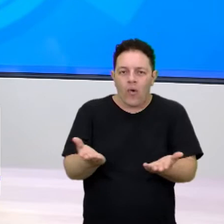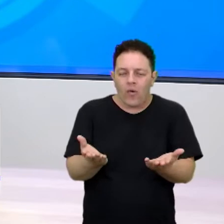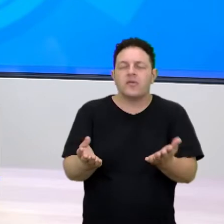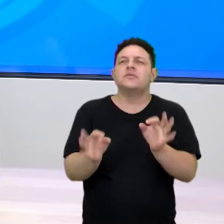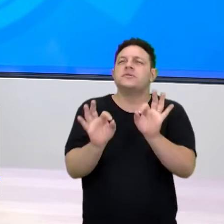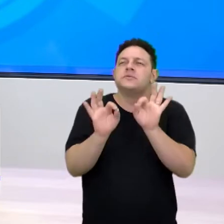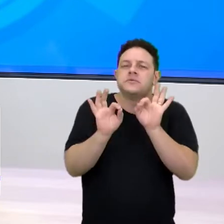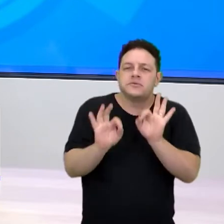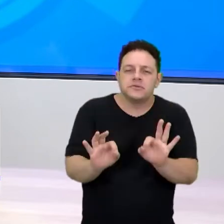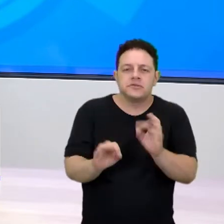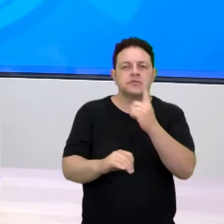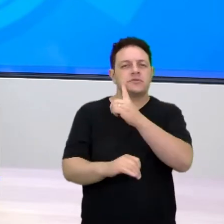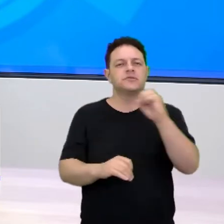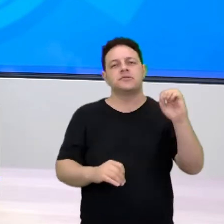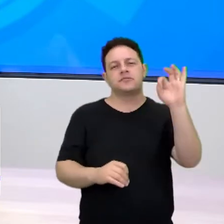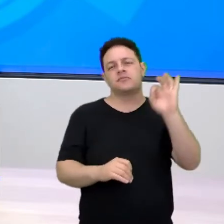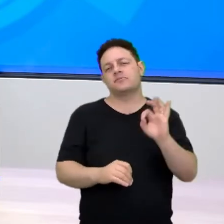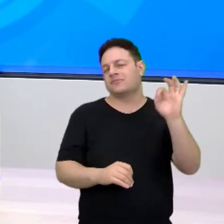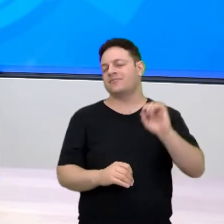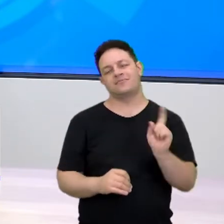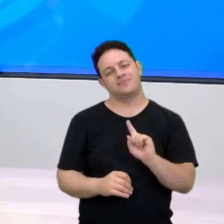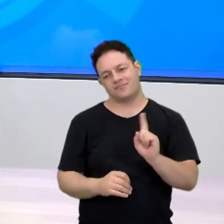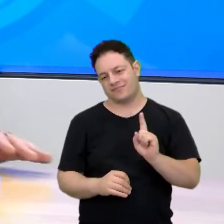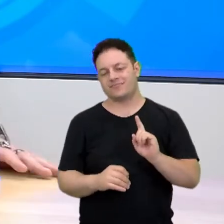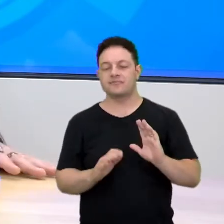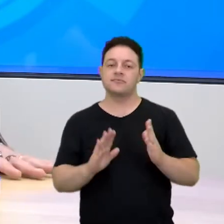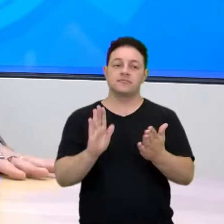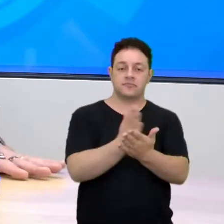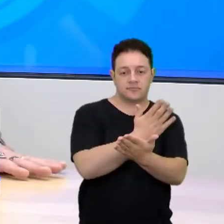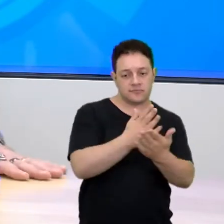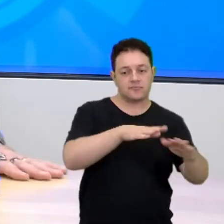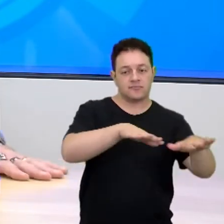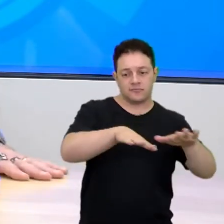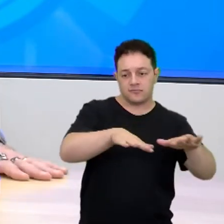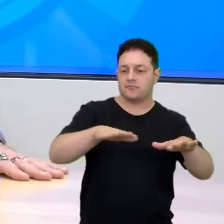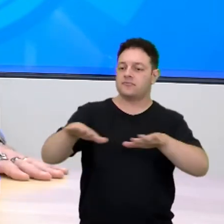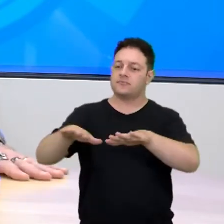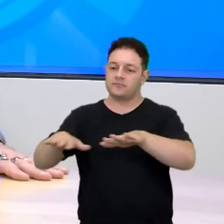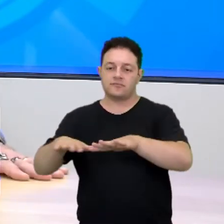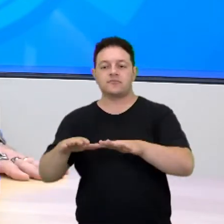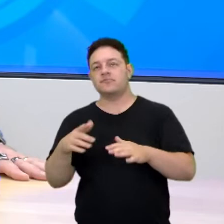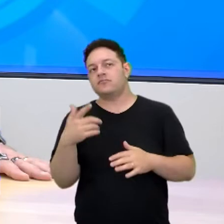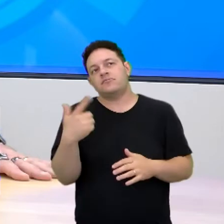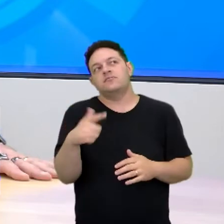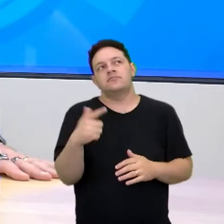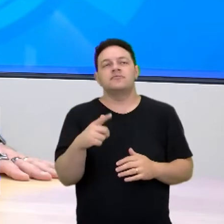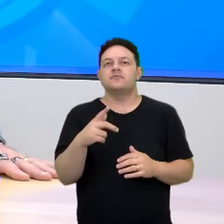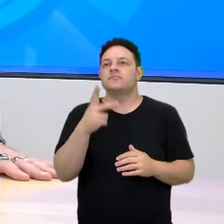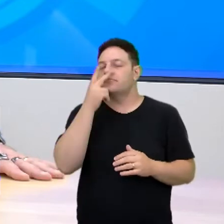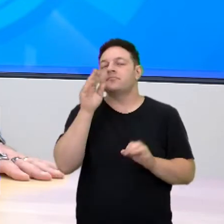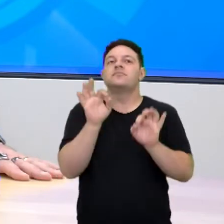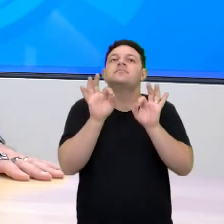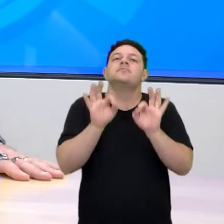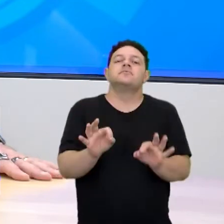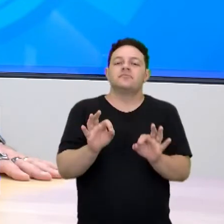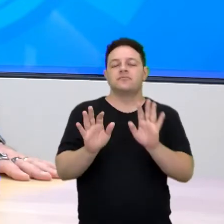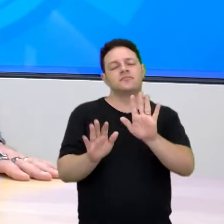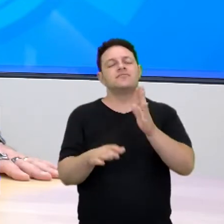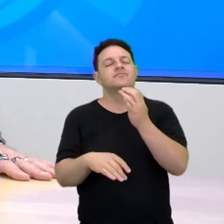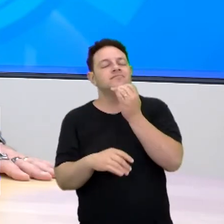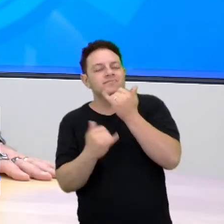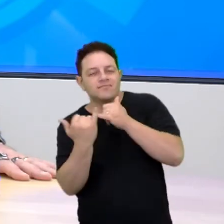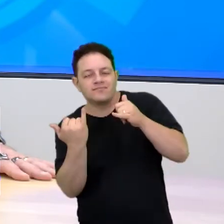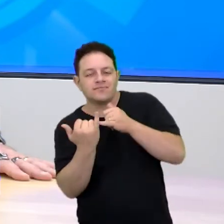aí de 100%, né? Alguns tremores de terras, né, não houve uma previsão exata, mas bem próxima,